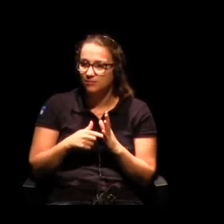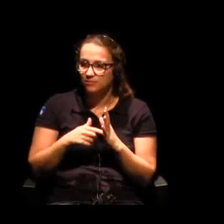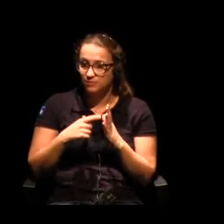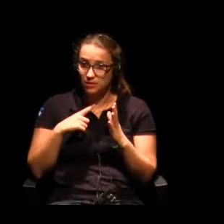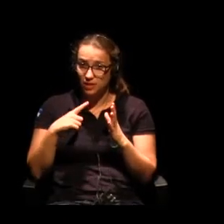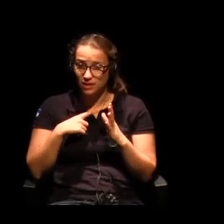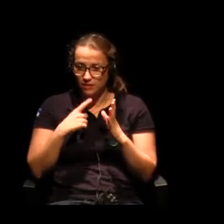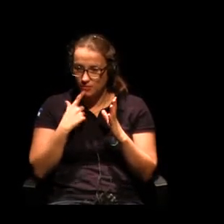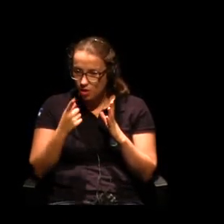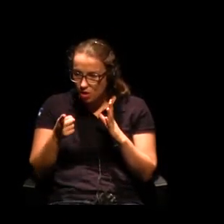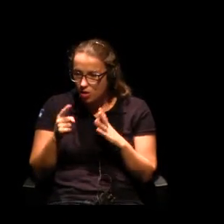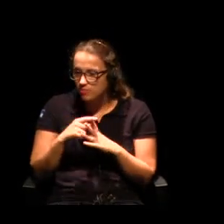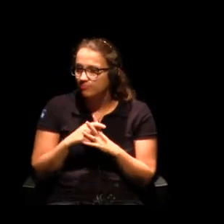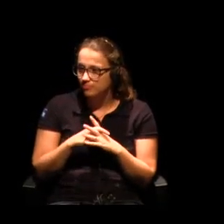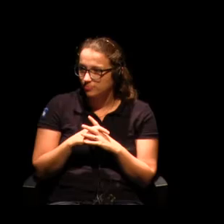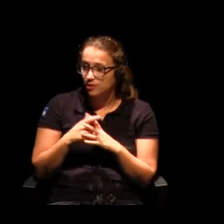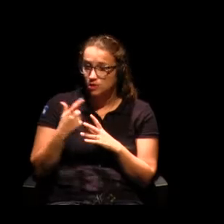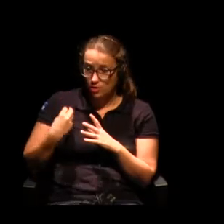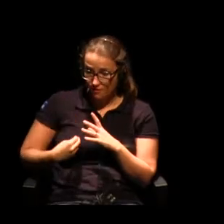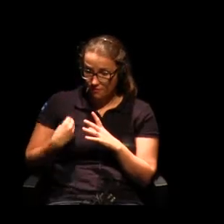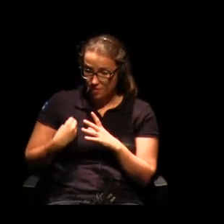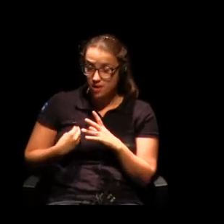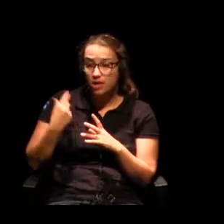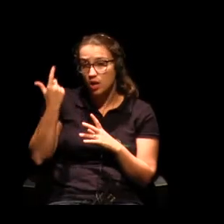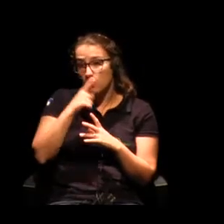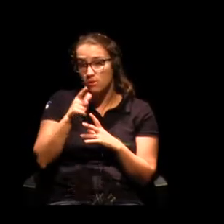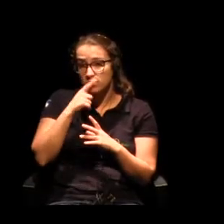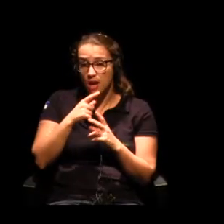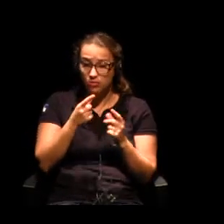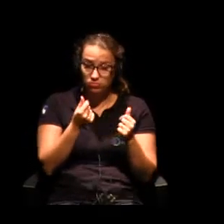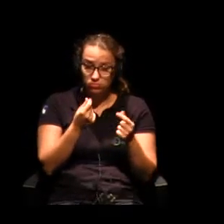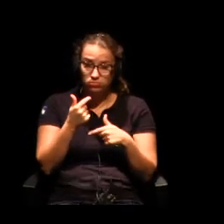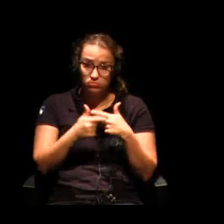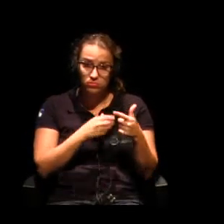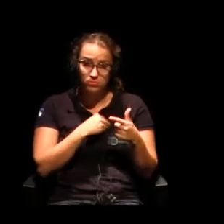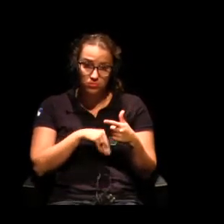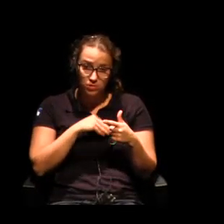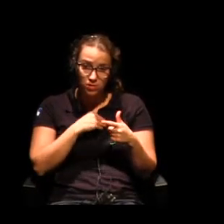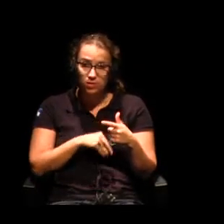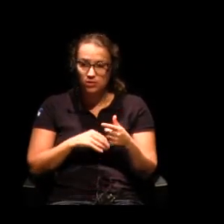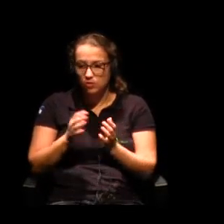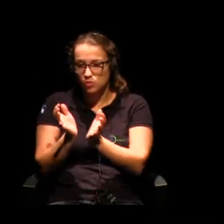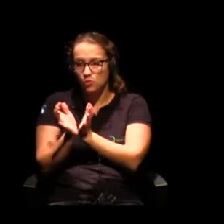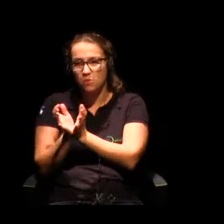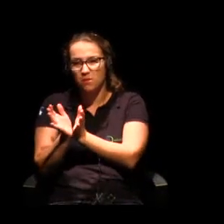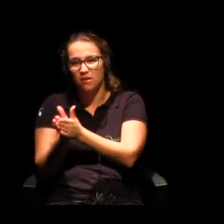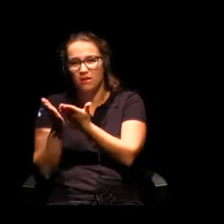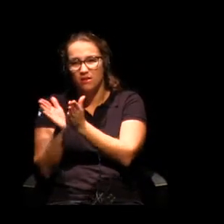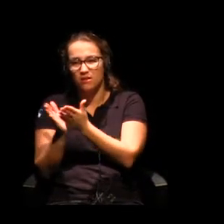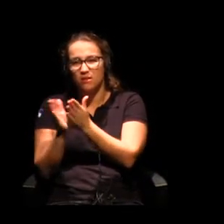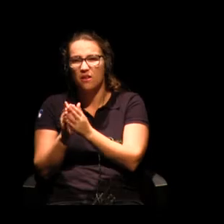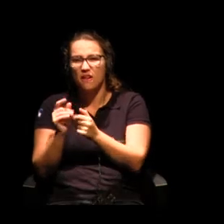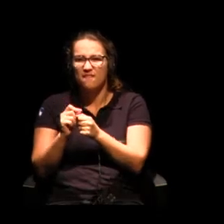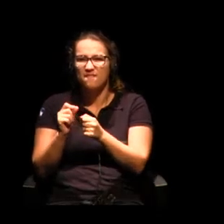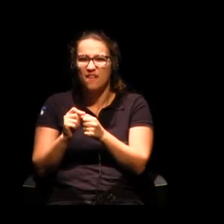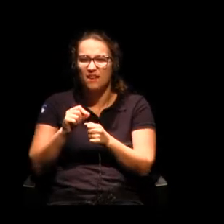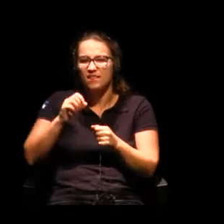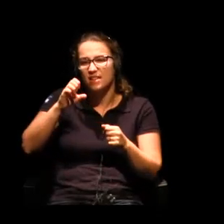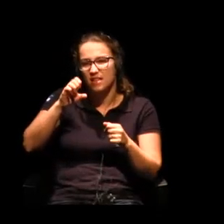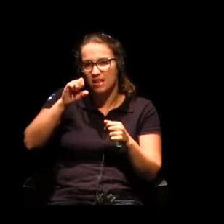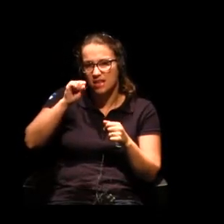e Hayden, essa pessoa, tem essa estufa e ele está ganhando a vida com essa estufa nos subúrbios